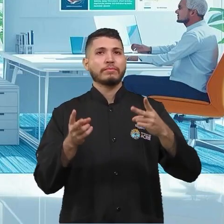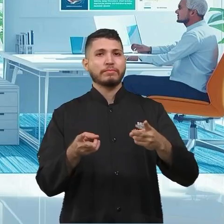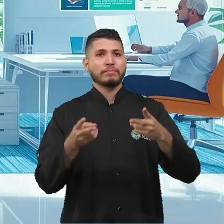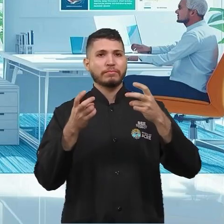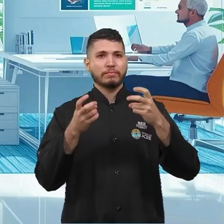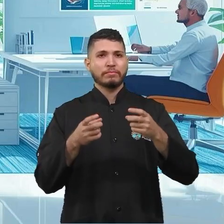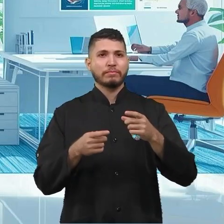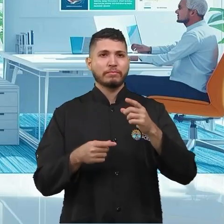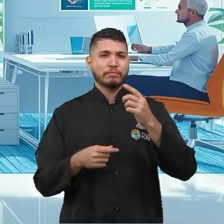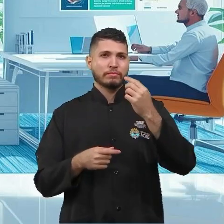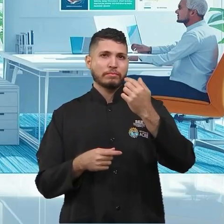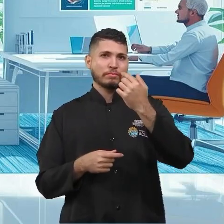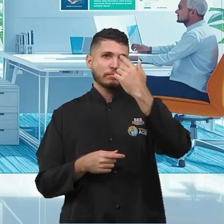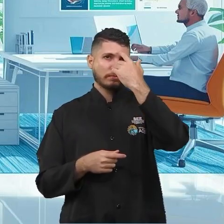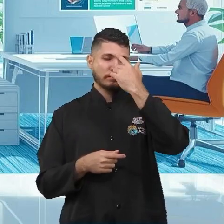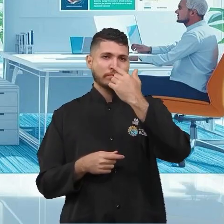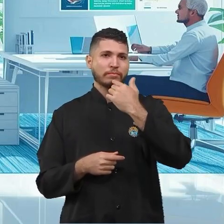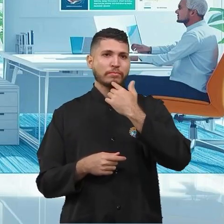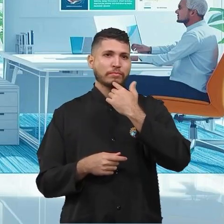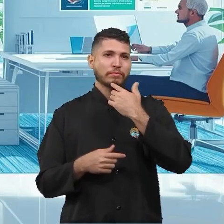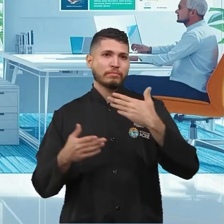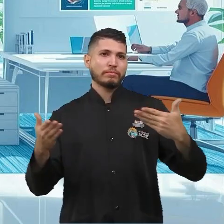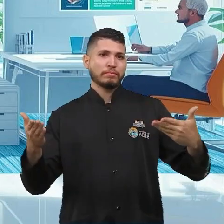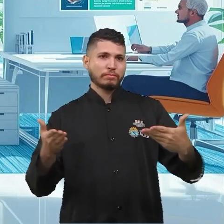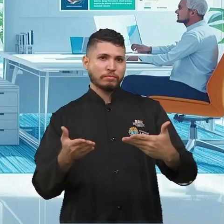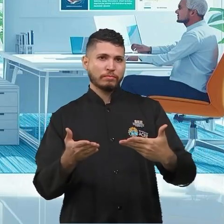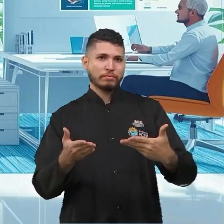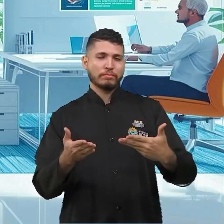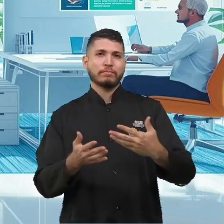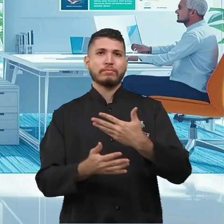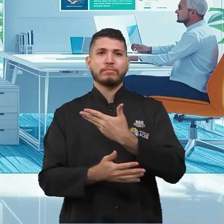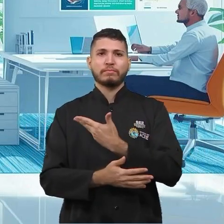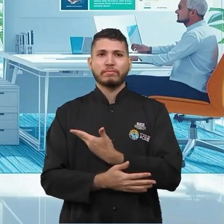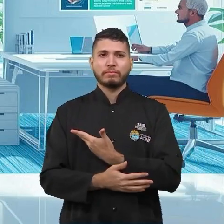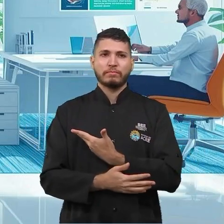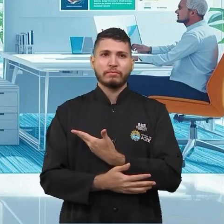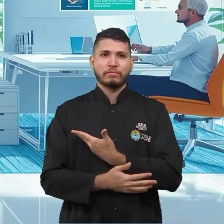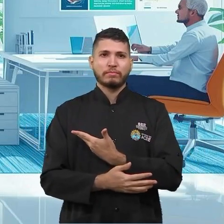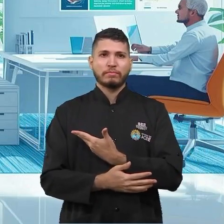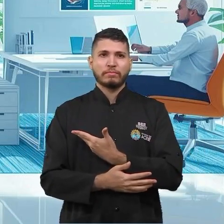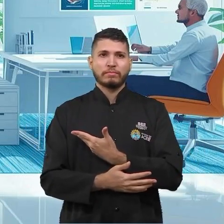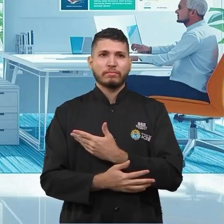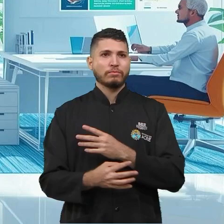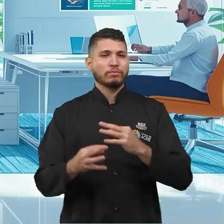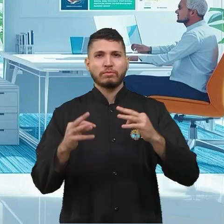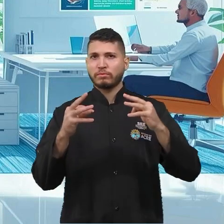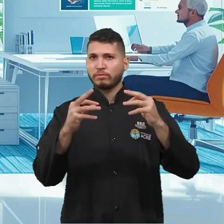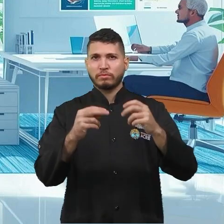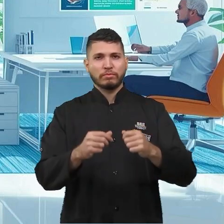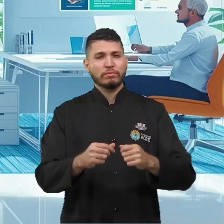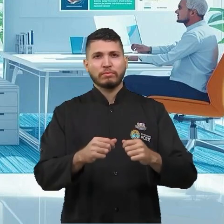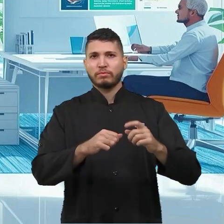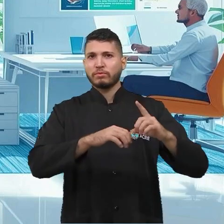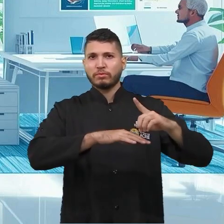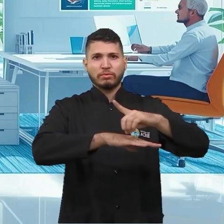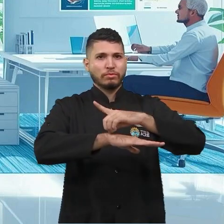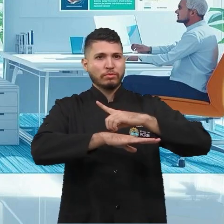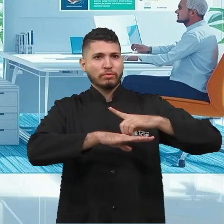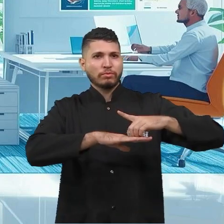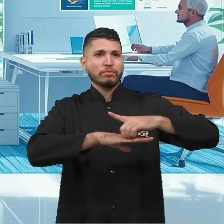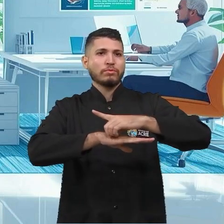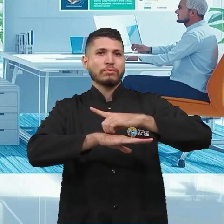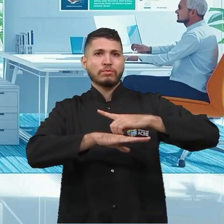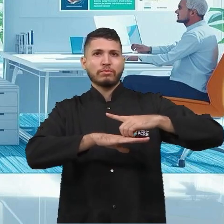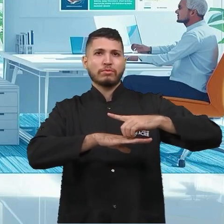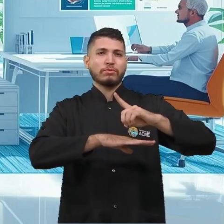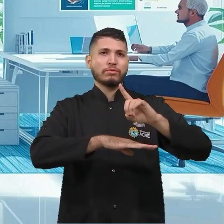nessa imagem que o ambiente está totalmente digital. E isso nada mais é do que o